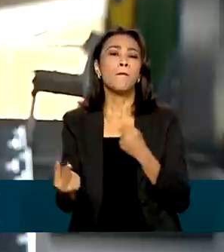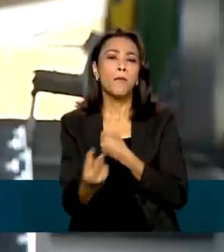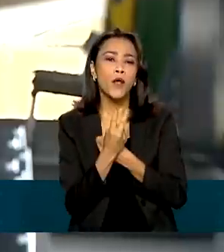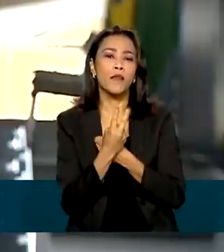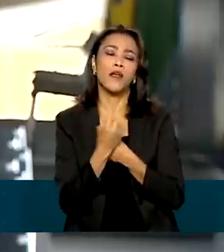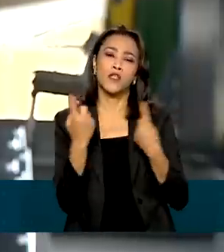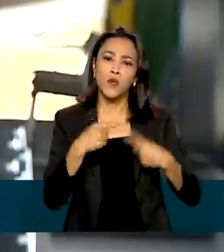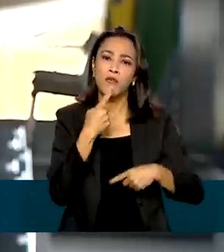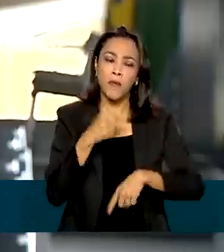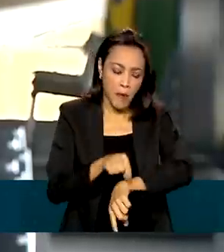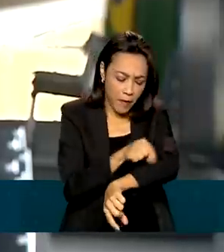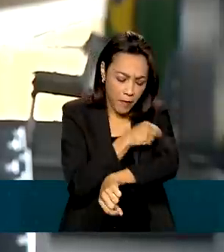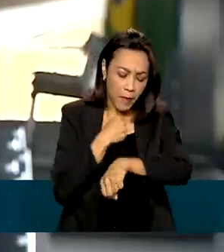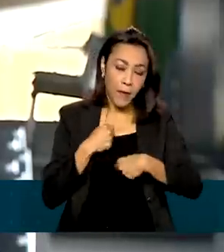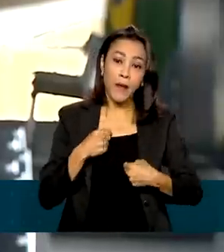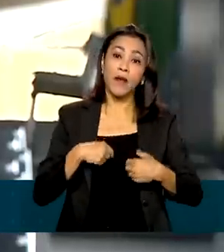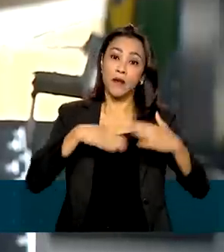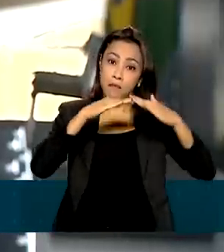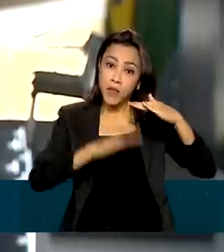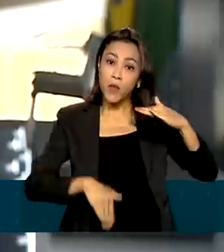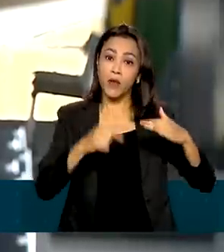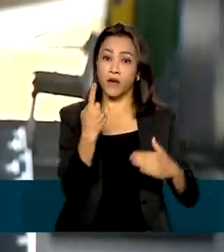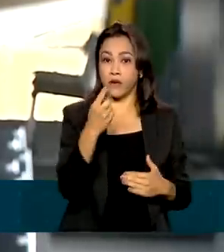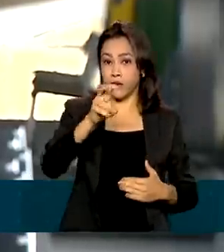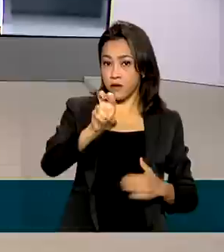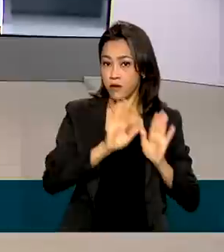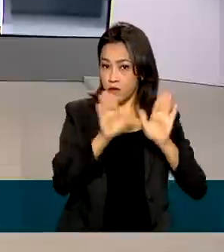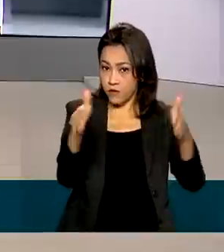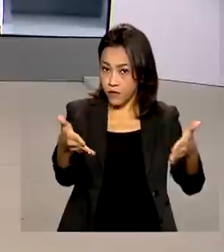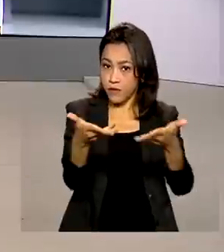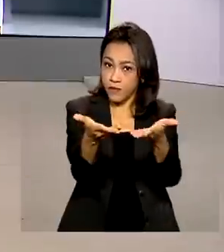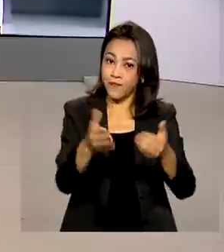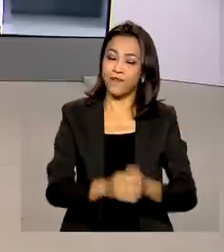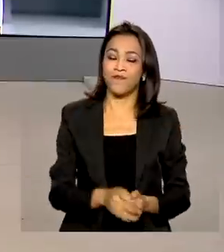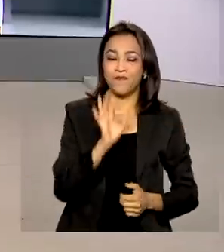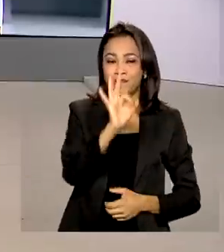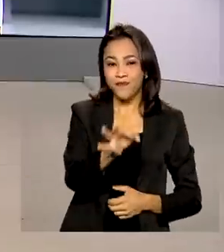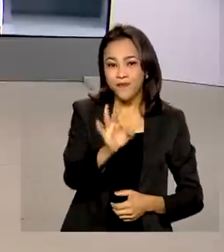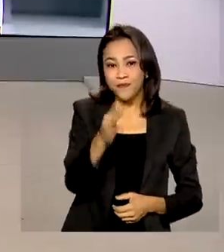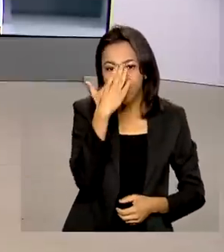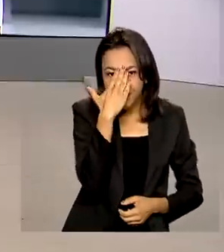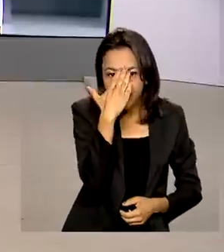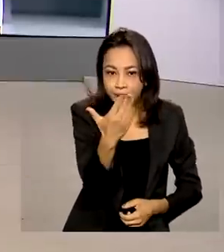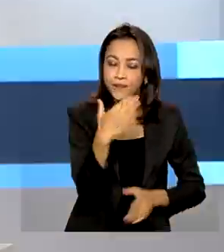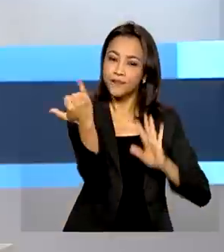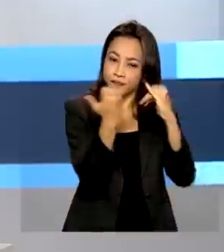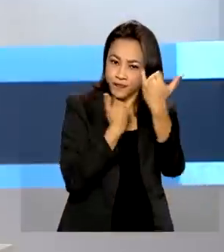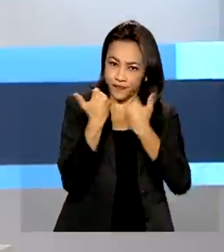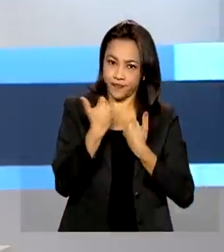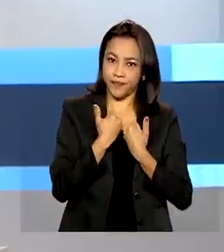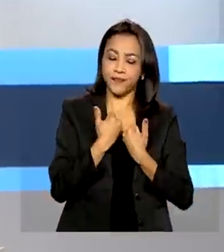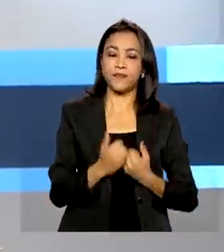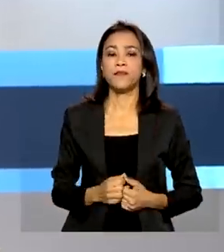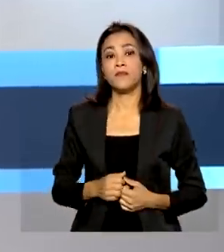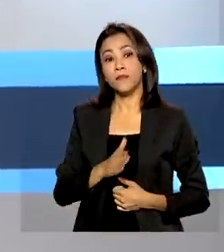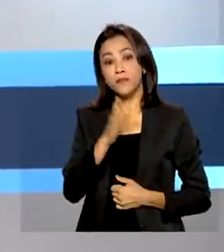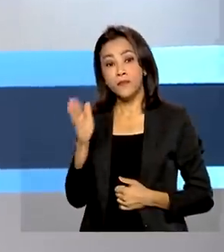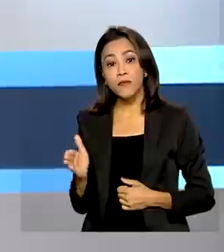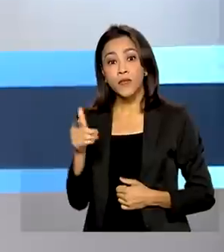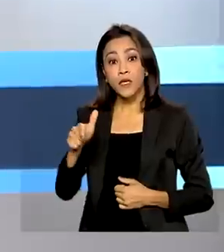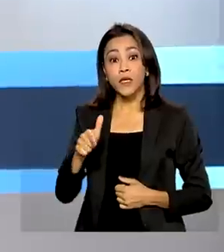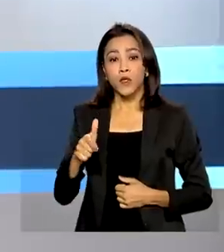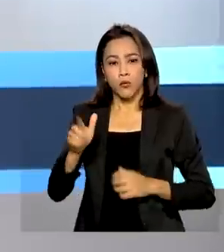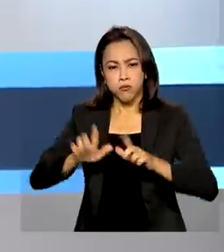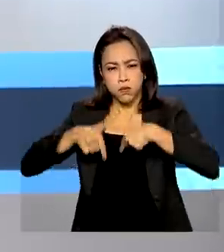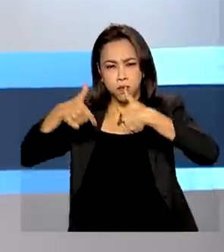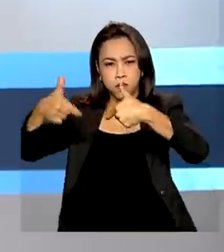são as crianças e adolescentes menores de 15 anos. Renata. Tá certo, Glauco. Obrigada pelas suas informações. E olha, uma operação